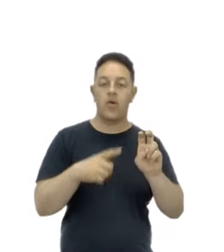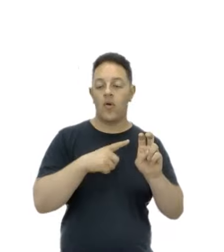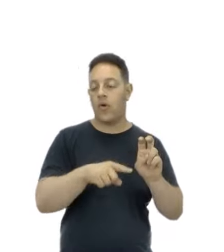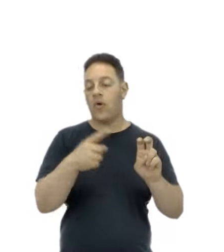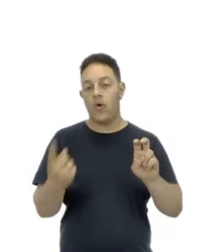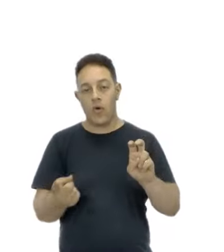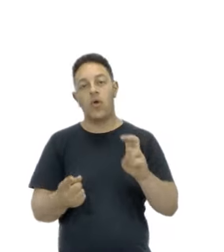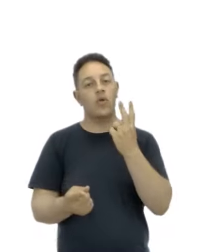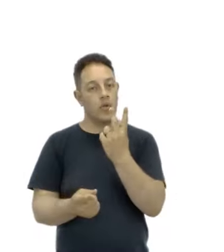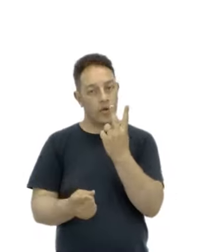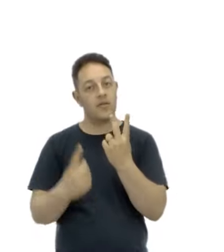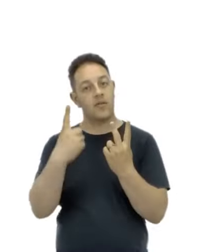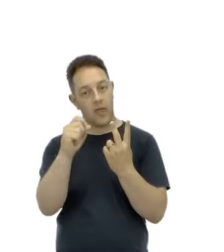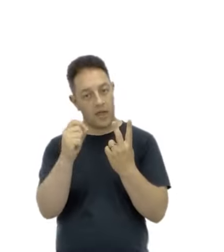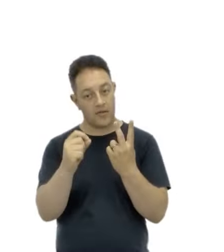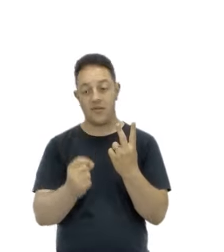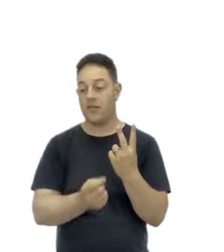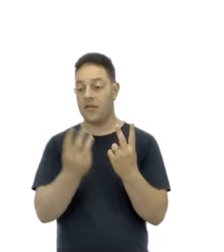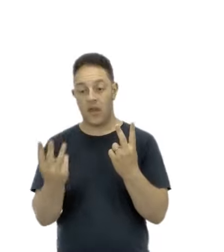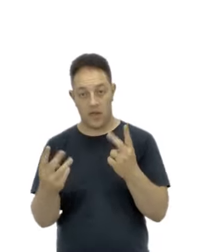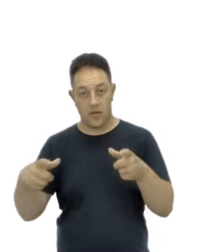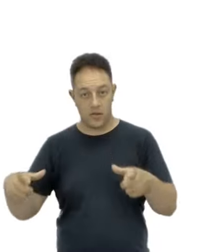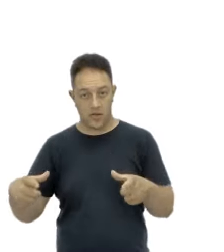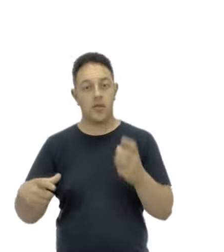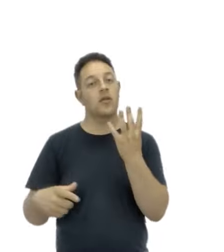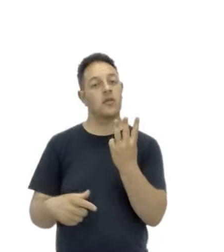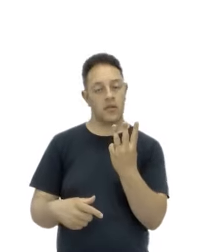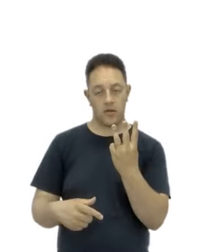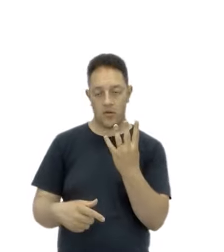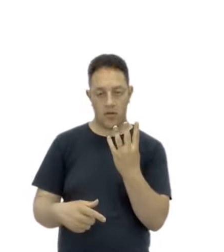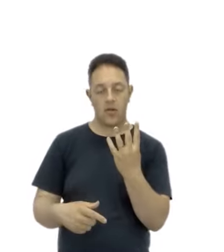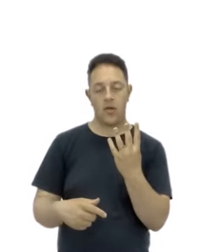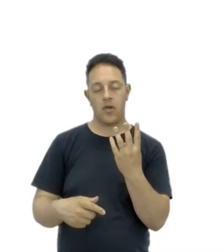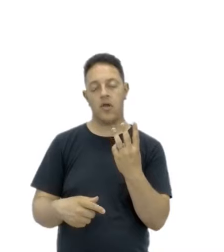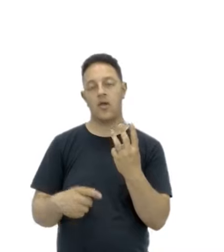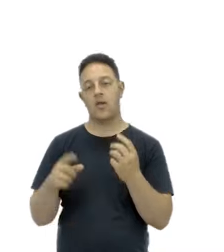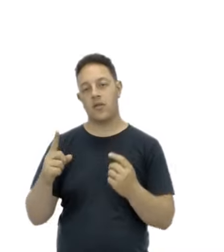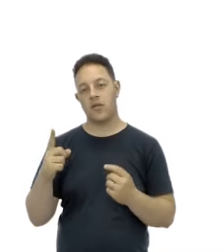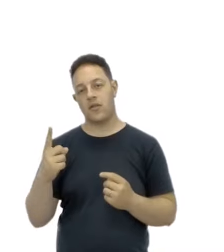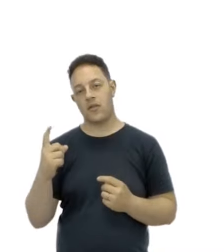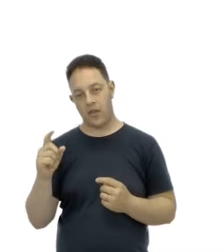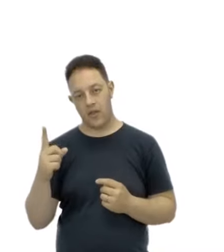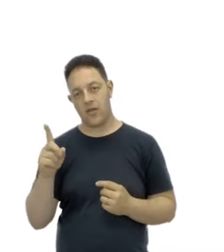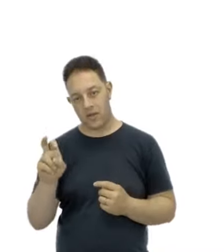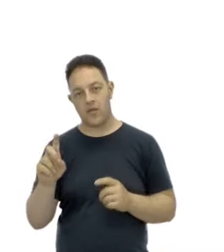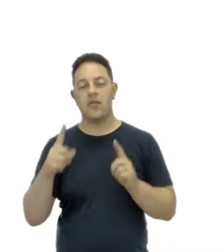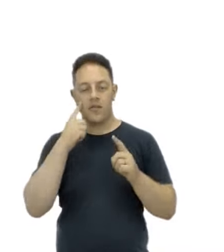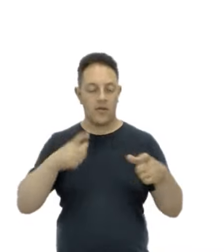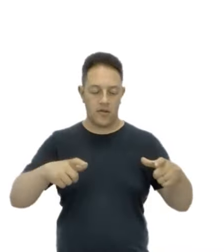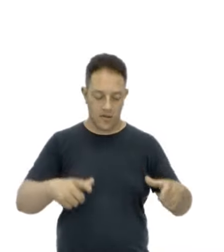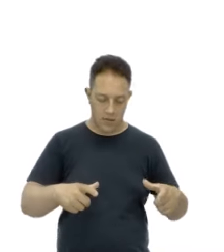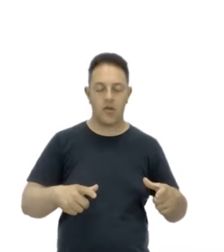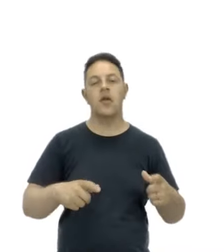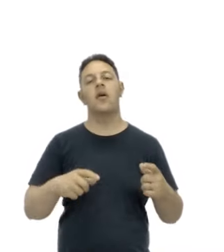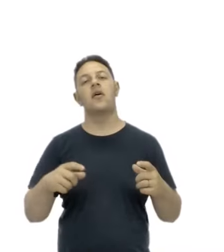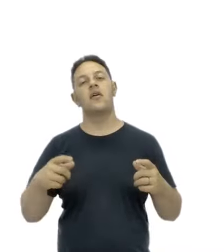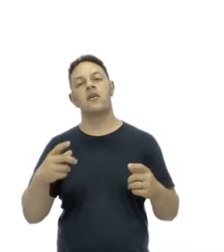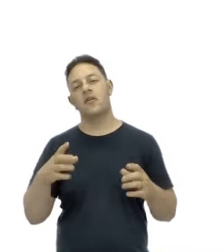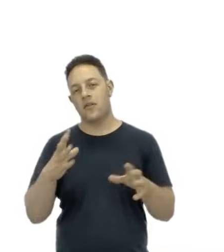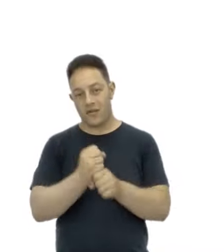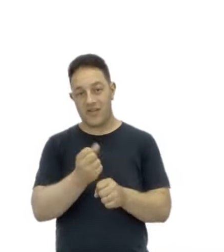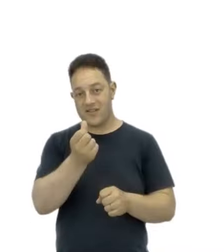3 pratos 15 tortas, 4 pratos têm 20 tortas, 5, 25, 6, 30